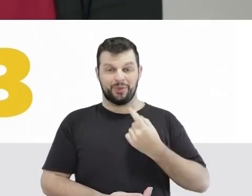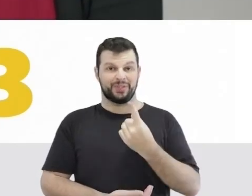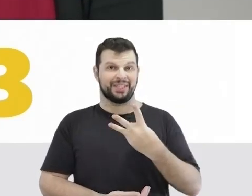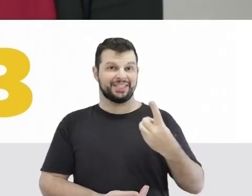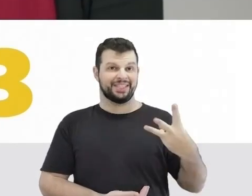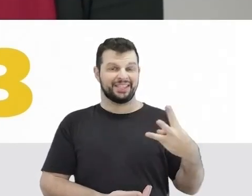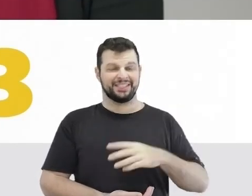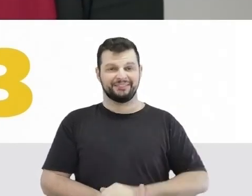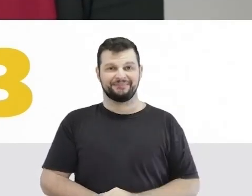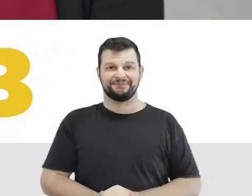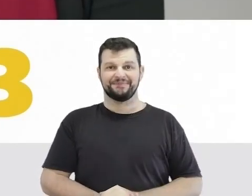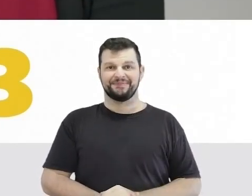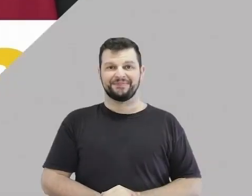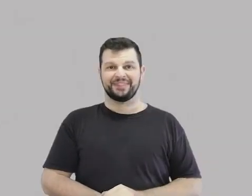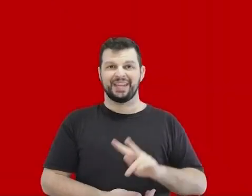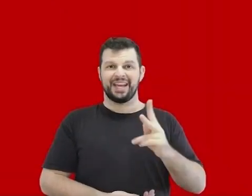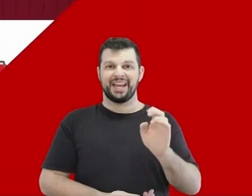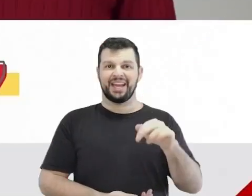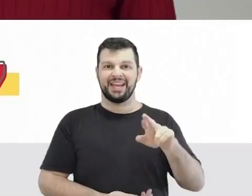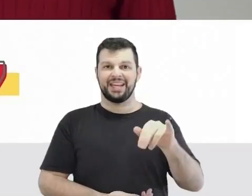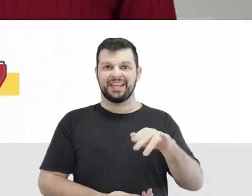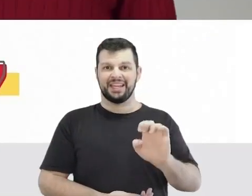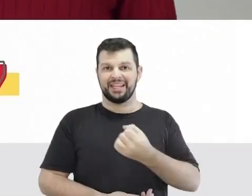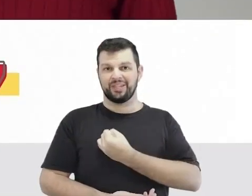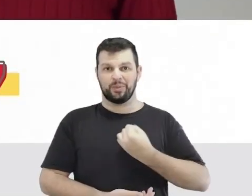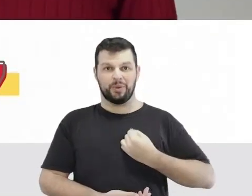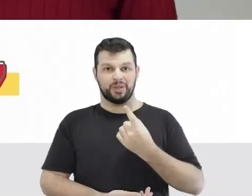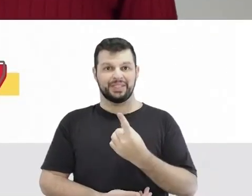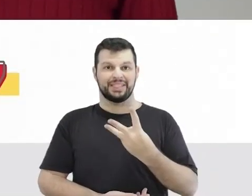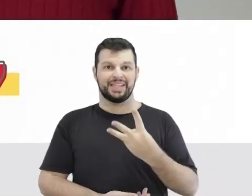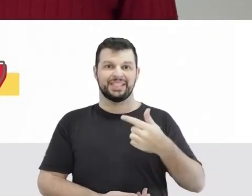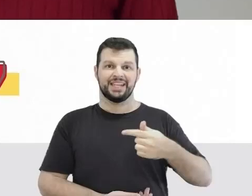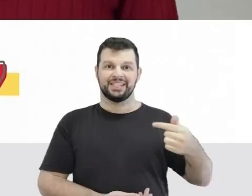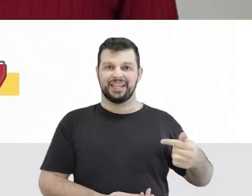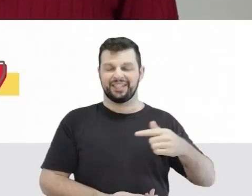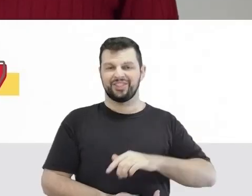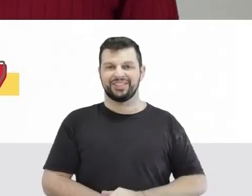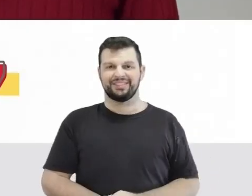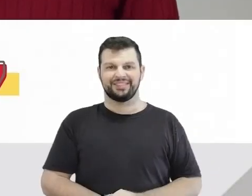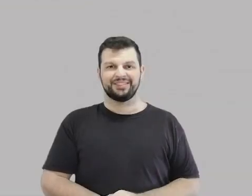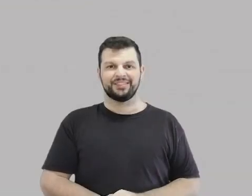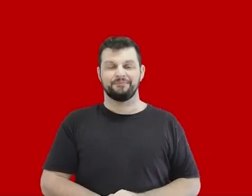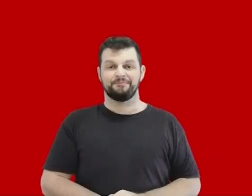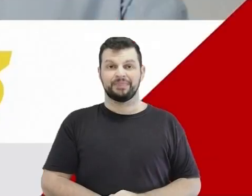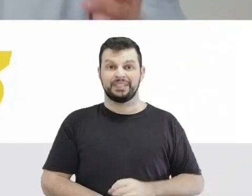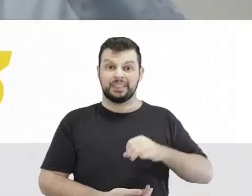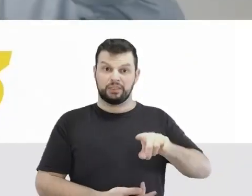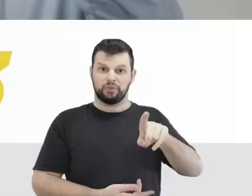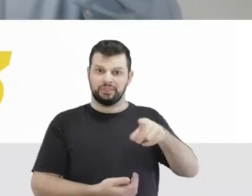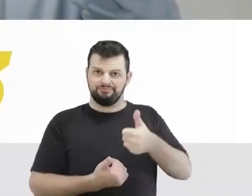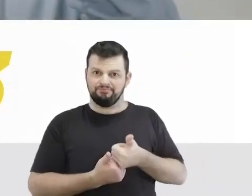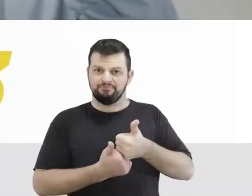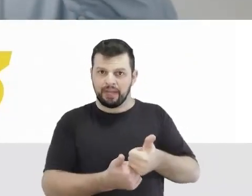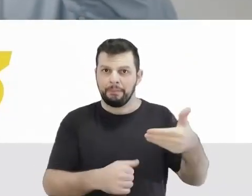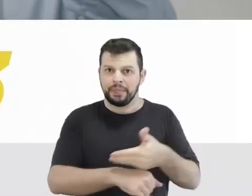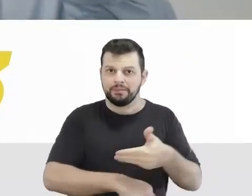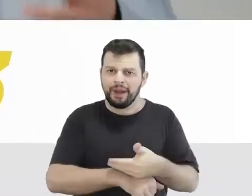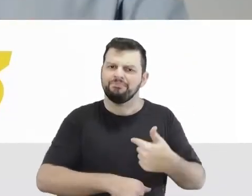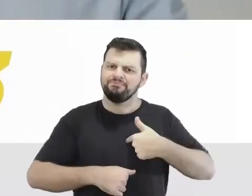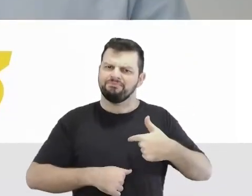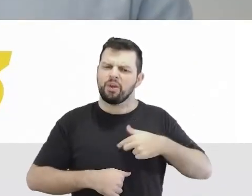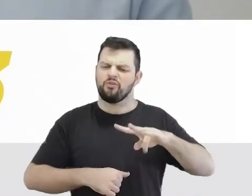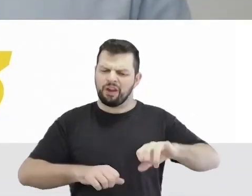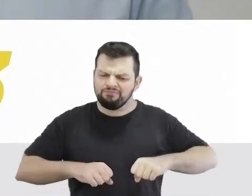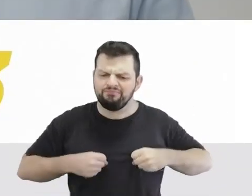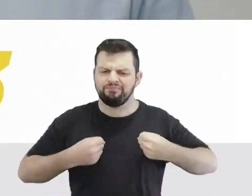Fuji, 1313. Henrique Mascarenhas, 1377. Com teu apoio e tua participação,